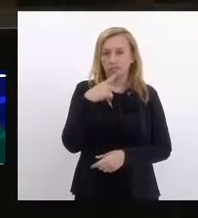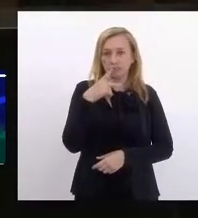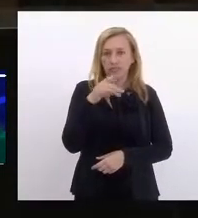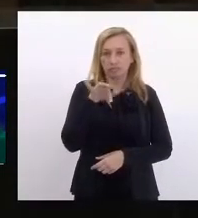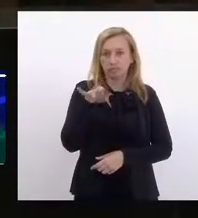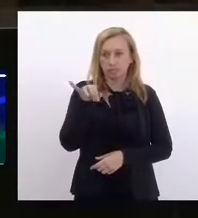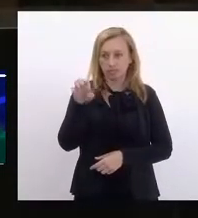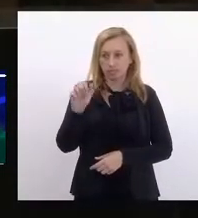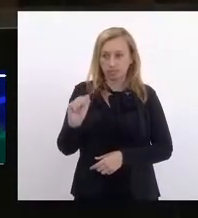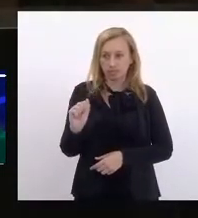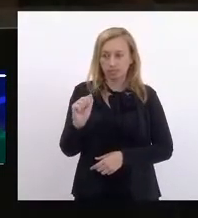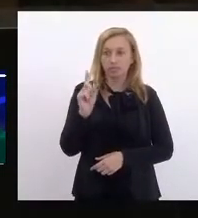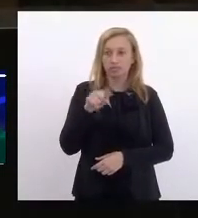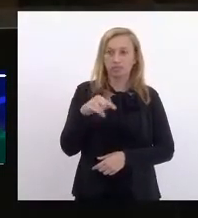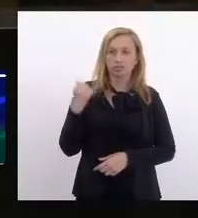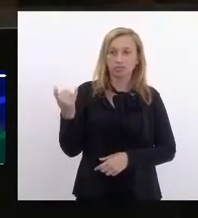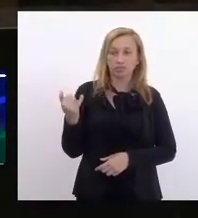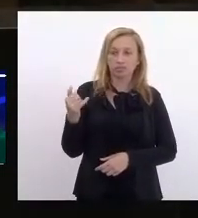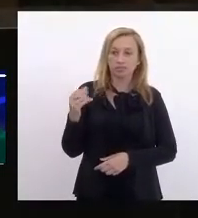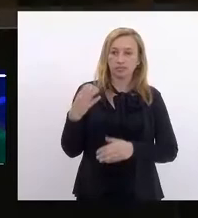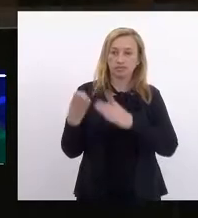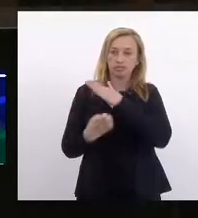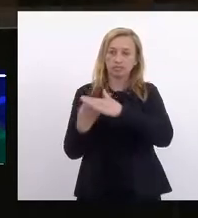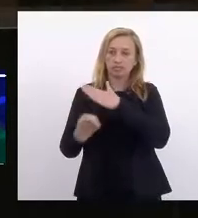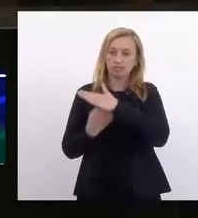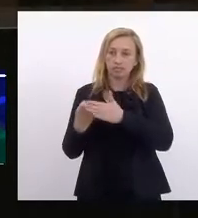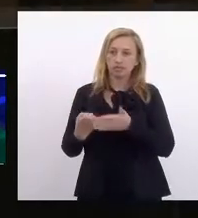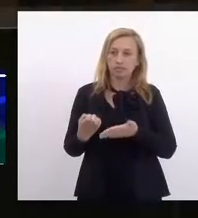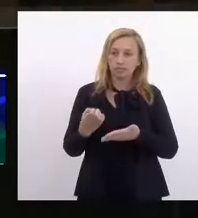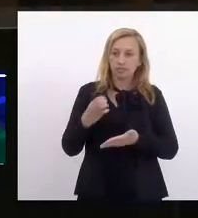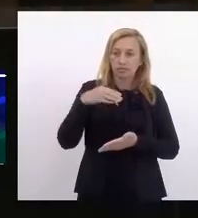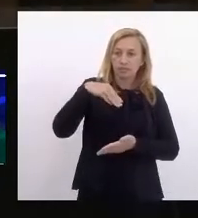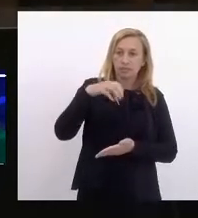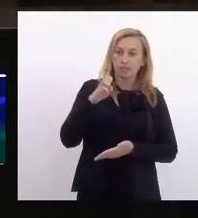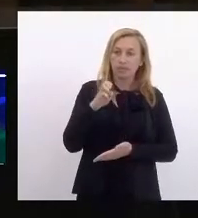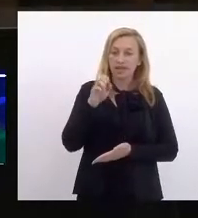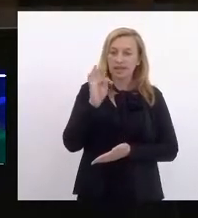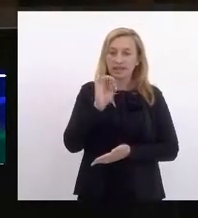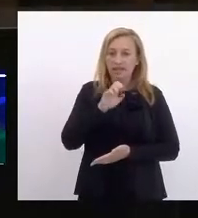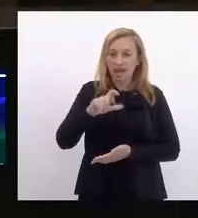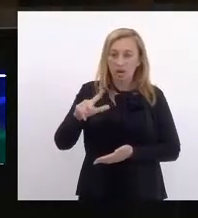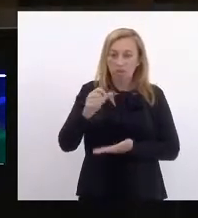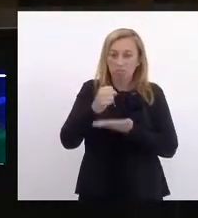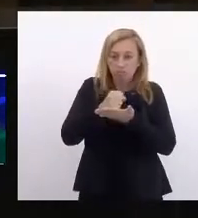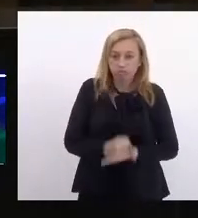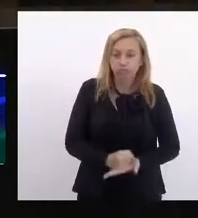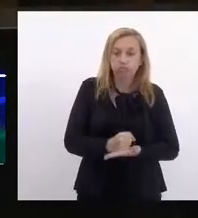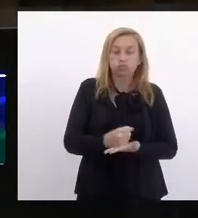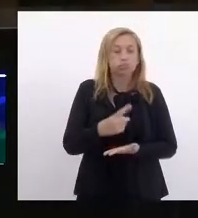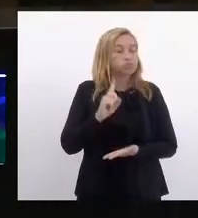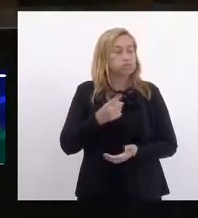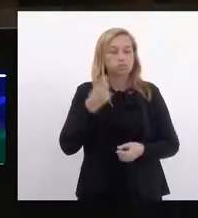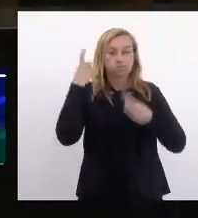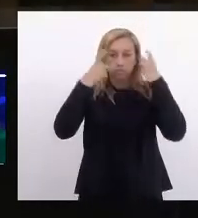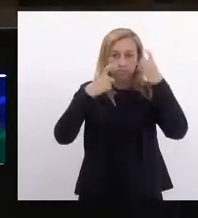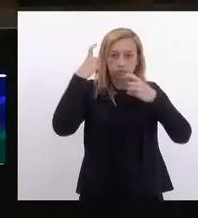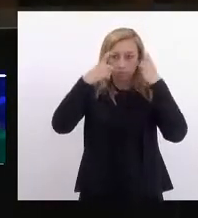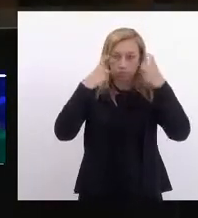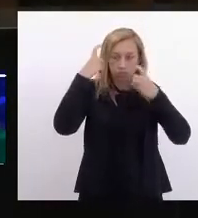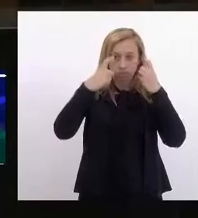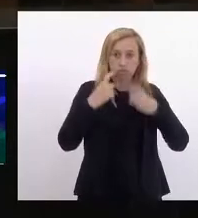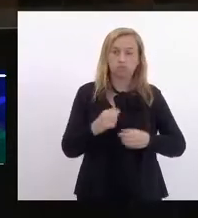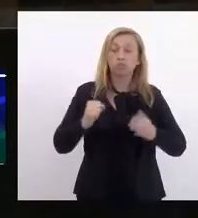siderurgia, é uma empresa de metais pesados, que não se preocupou com